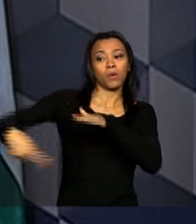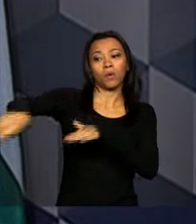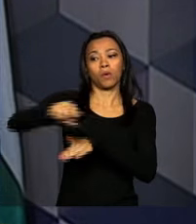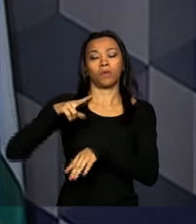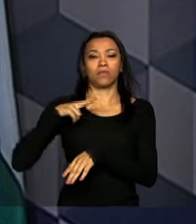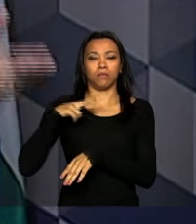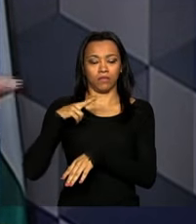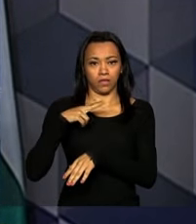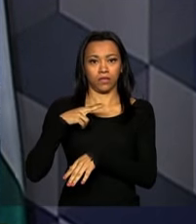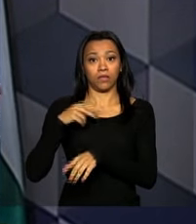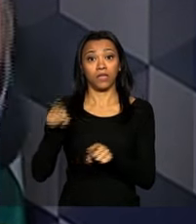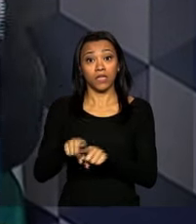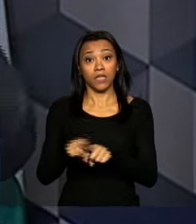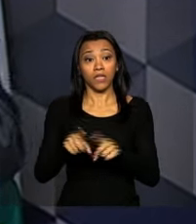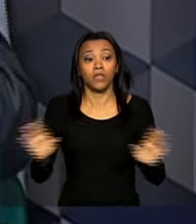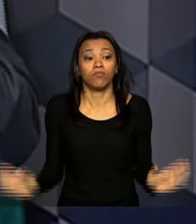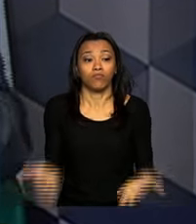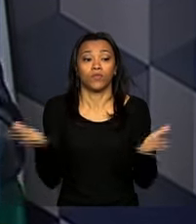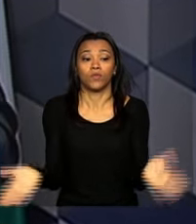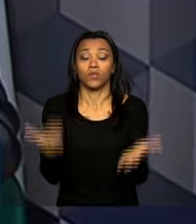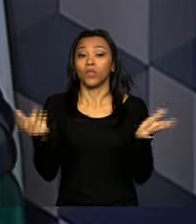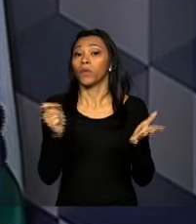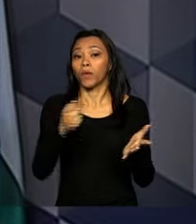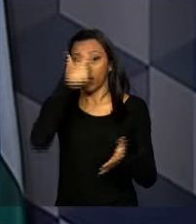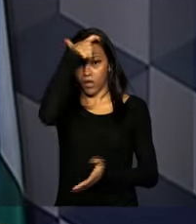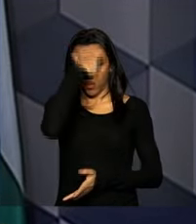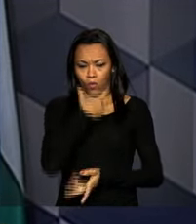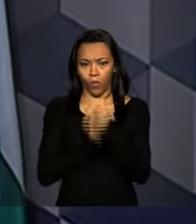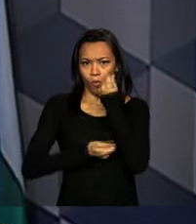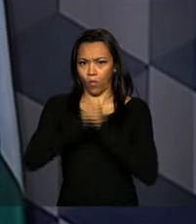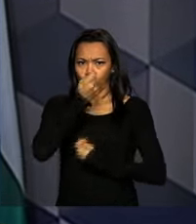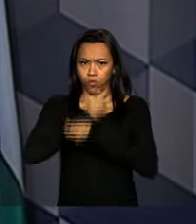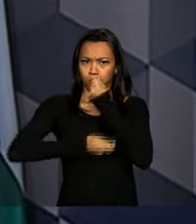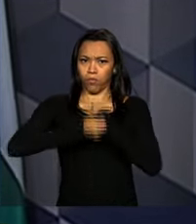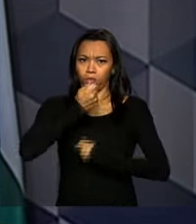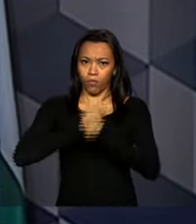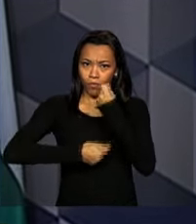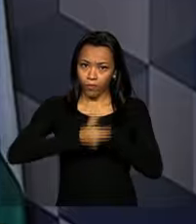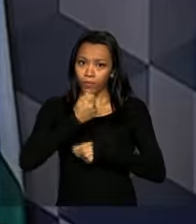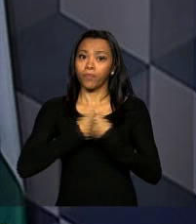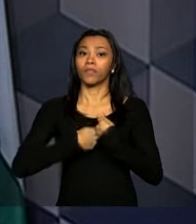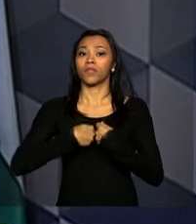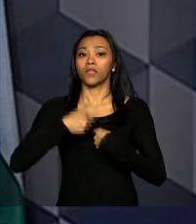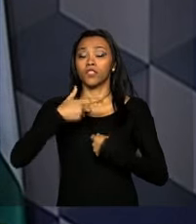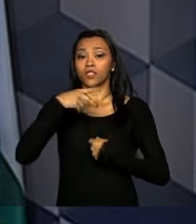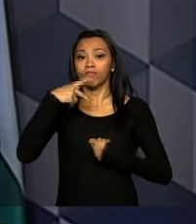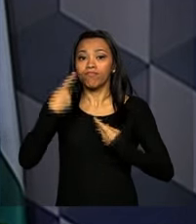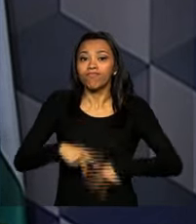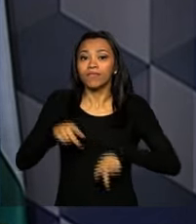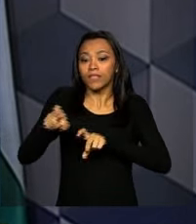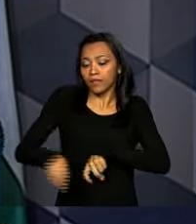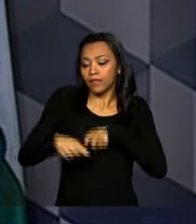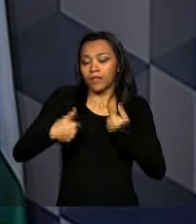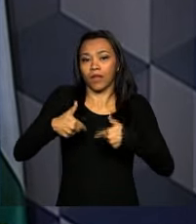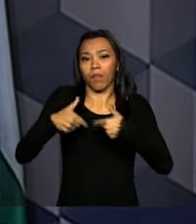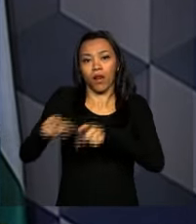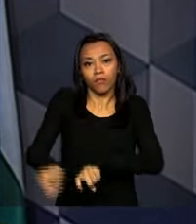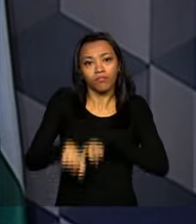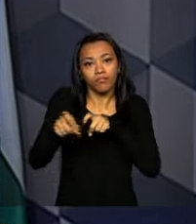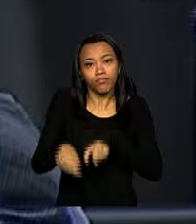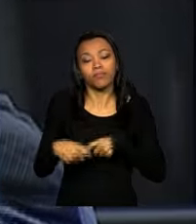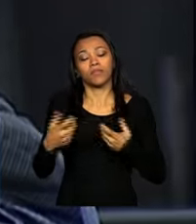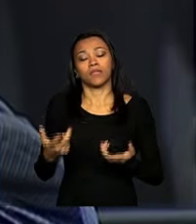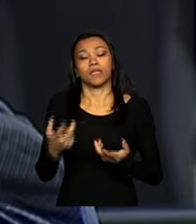o empreendedorismo do nosso agricultor e fazendo com que o Brasil se torne